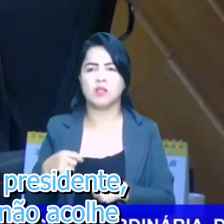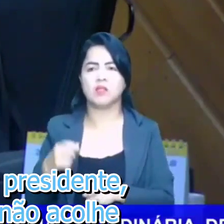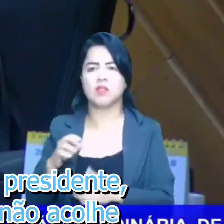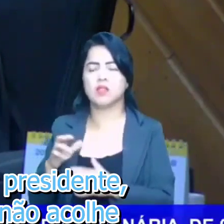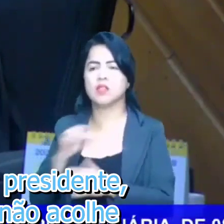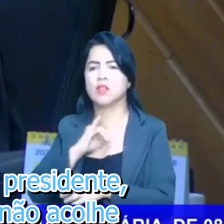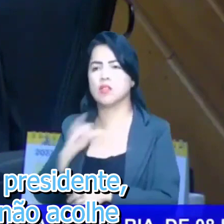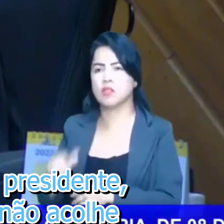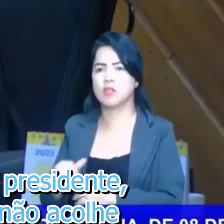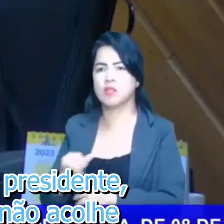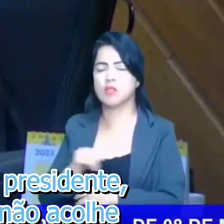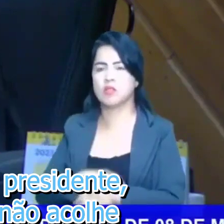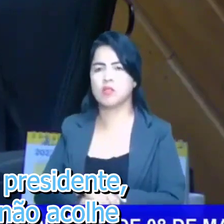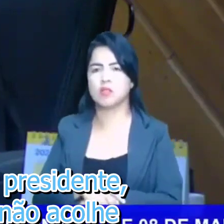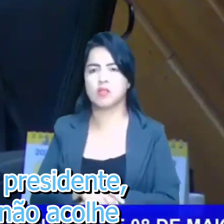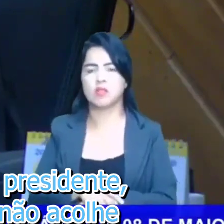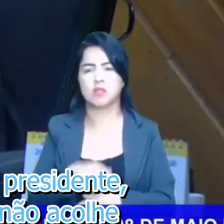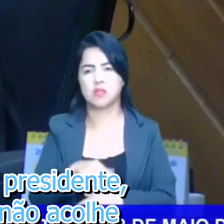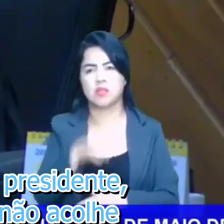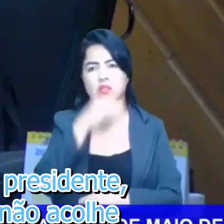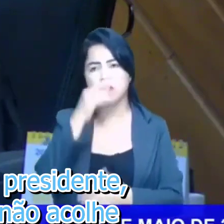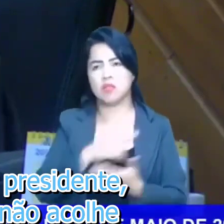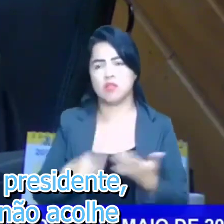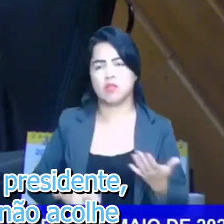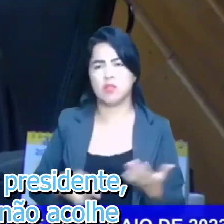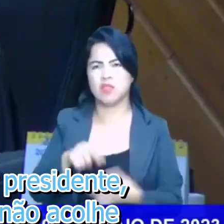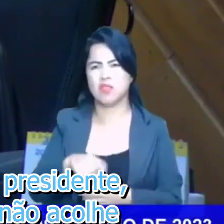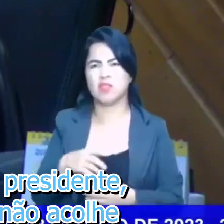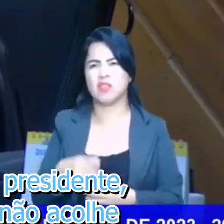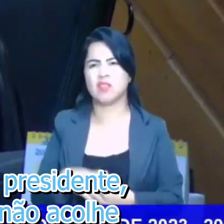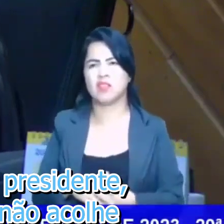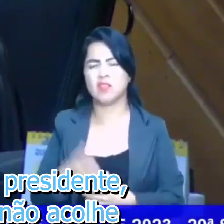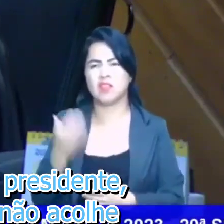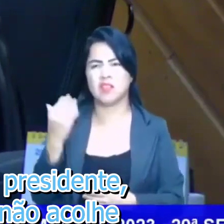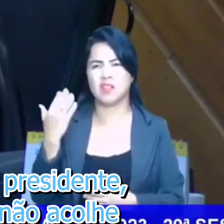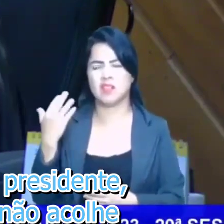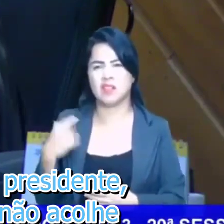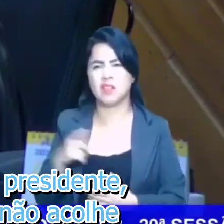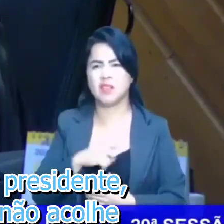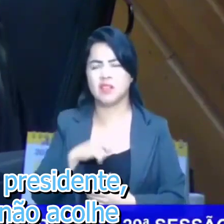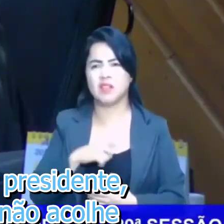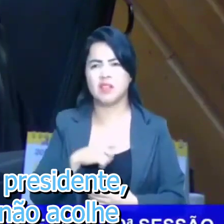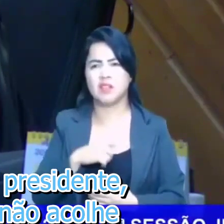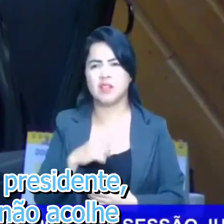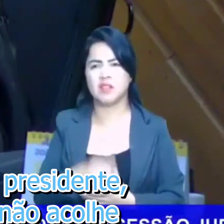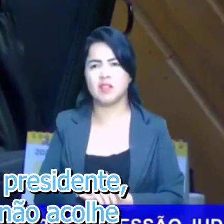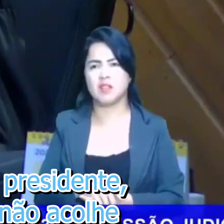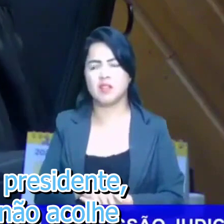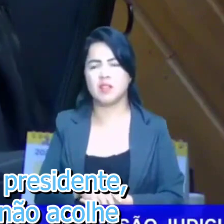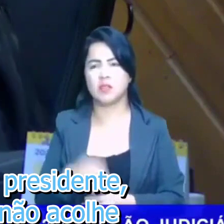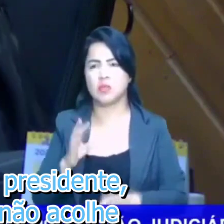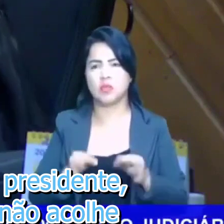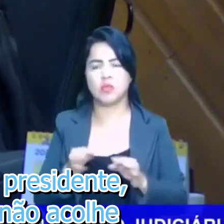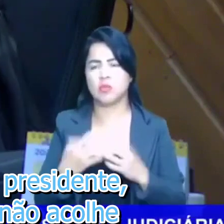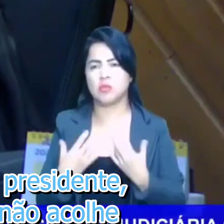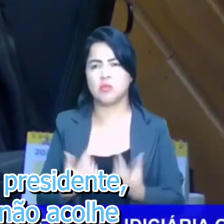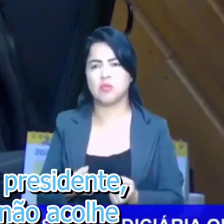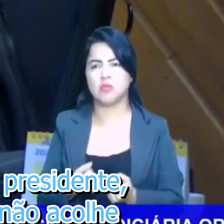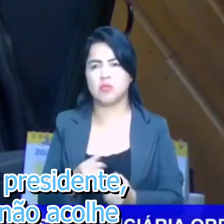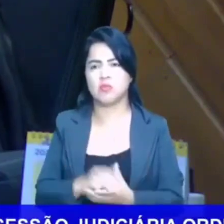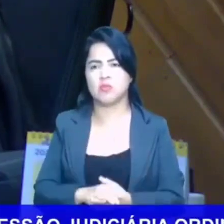do infrator, em síntese. Esse relatório, senhor presidente, é daqueles casos de derramamento de santinho que a justiça não acolhe,